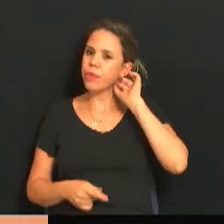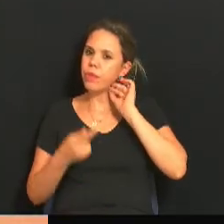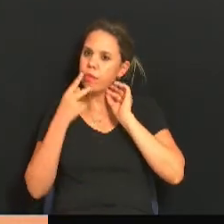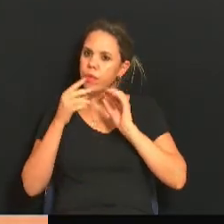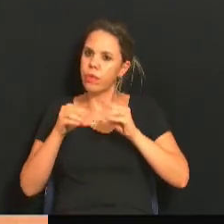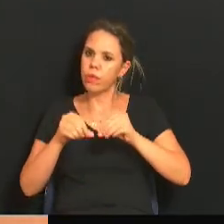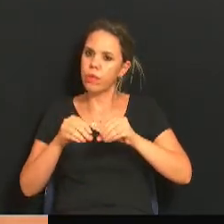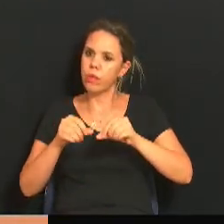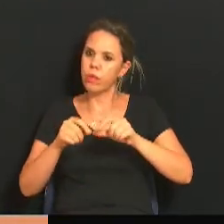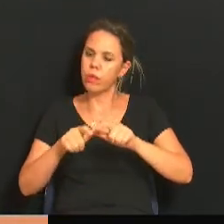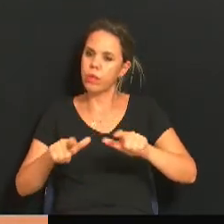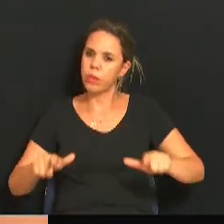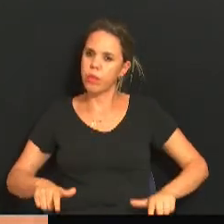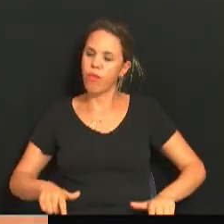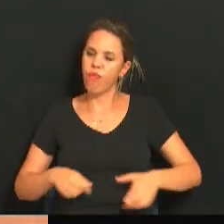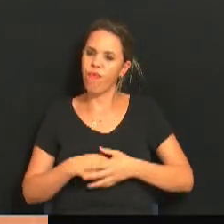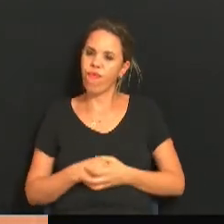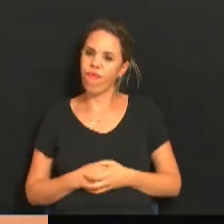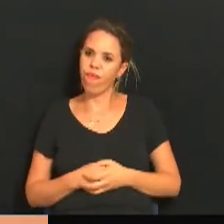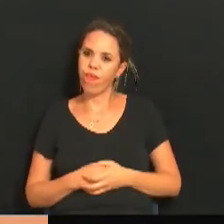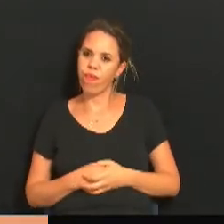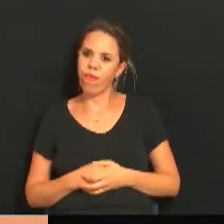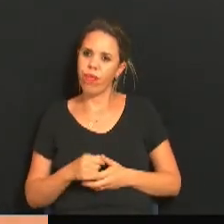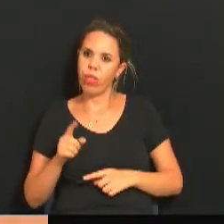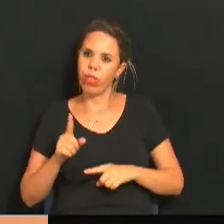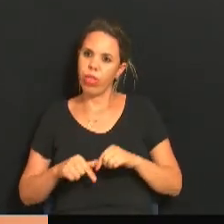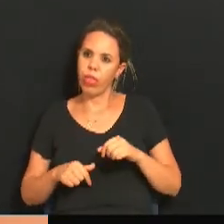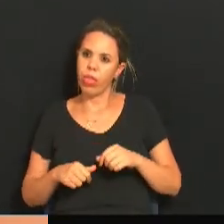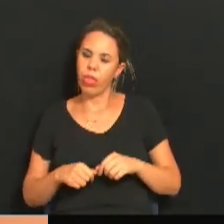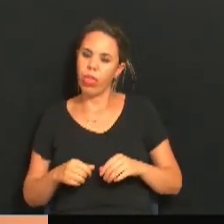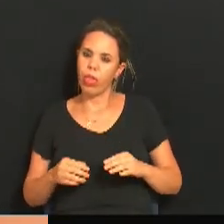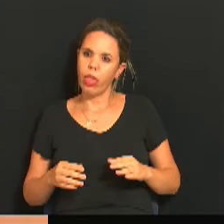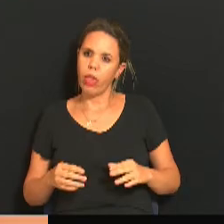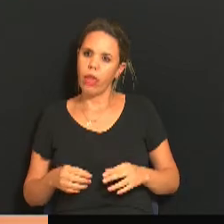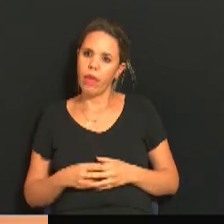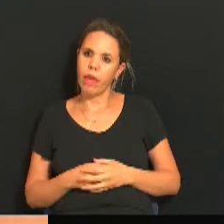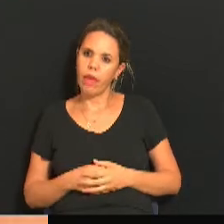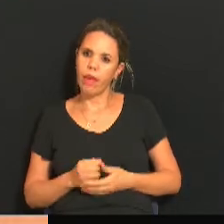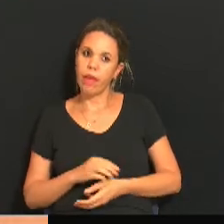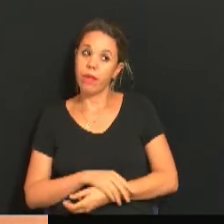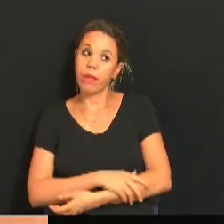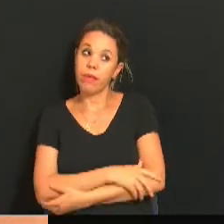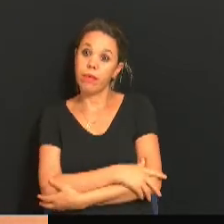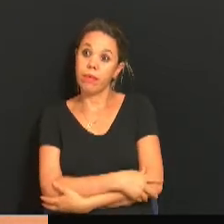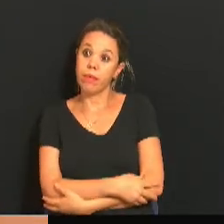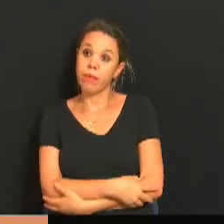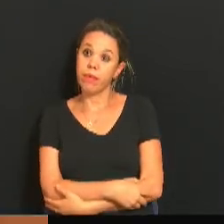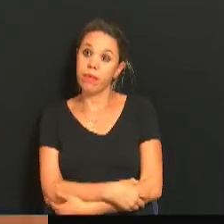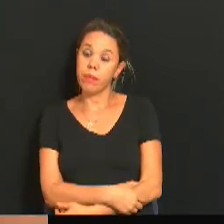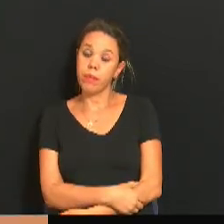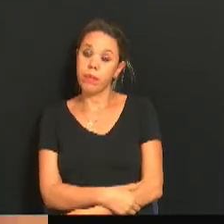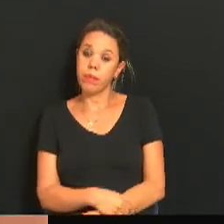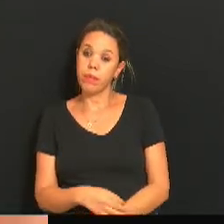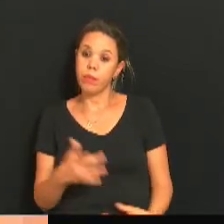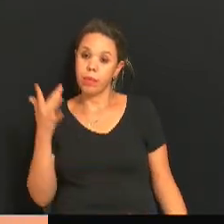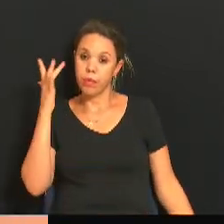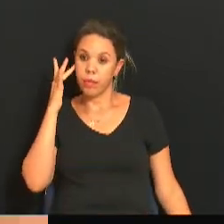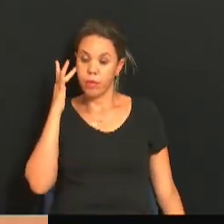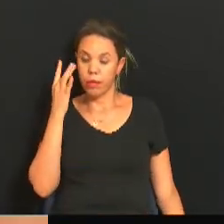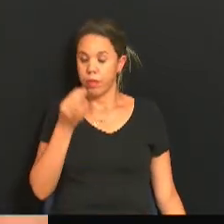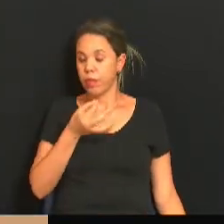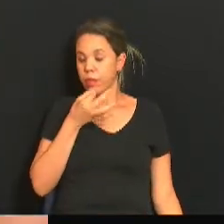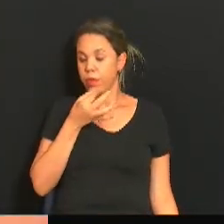solo o solo ele é um bem ele é um imóvel e eu Suponho